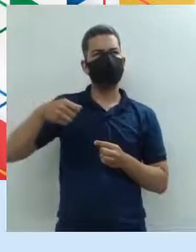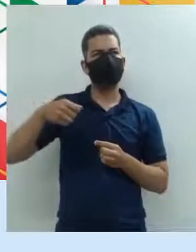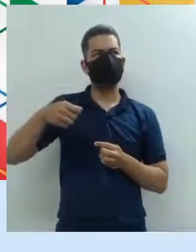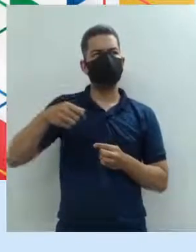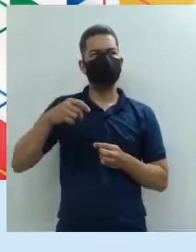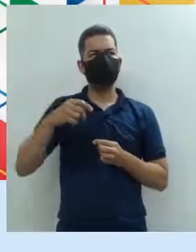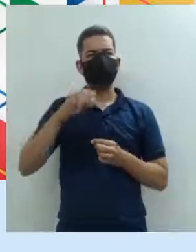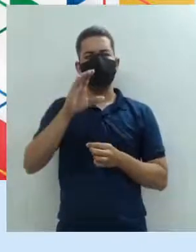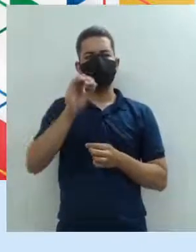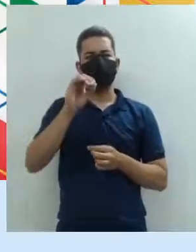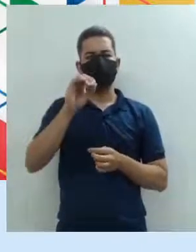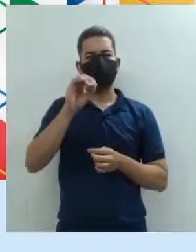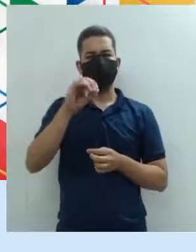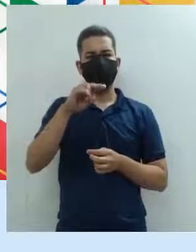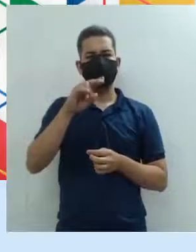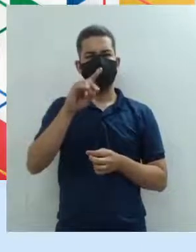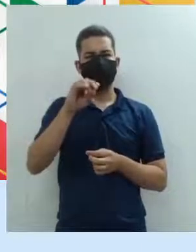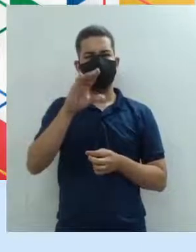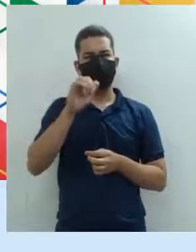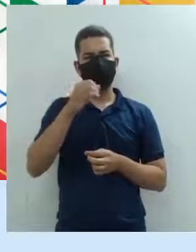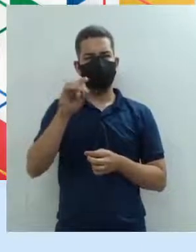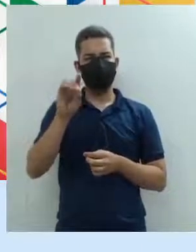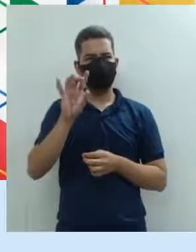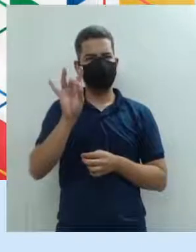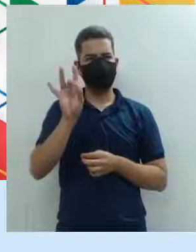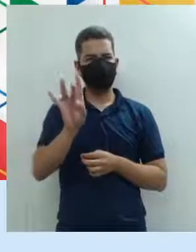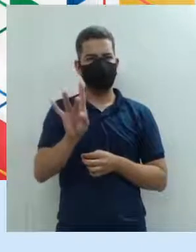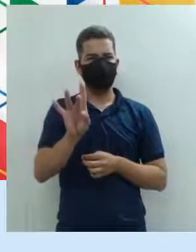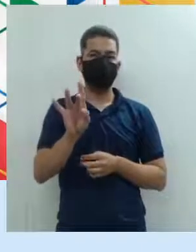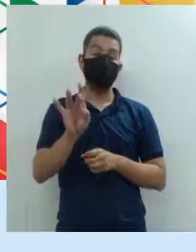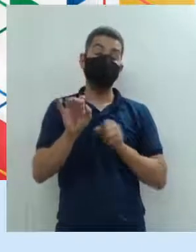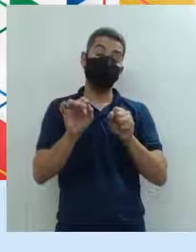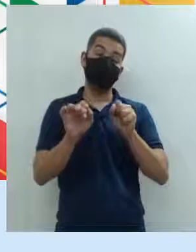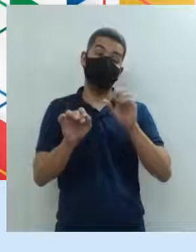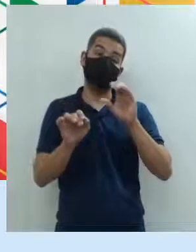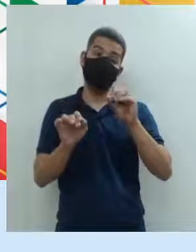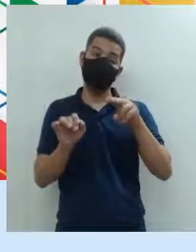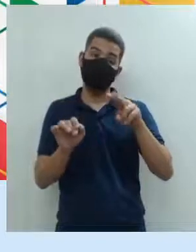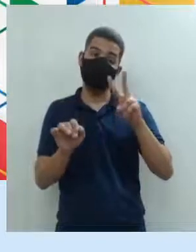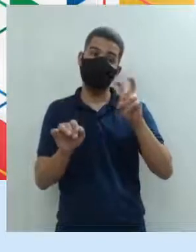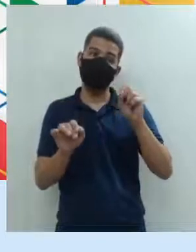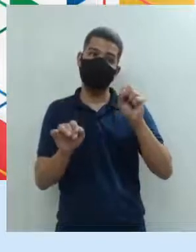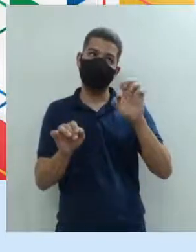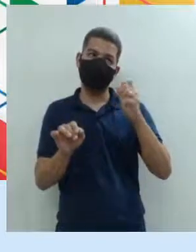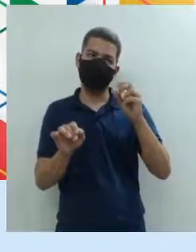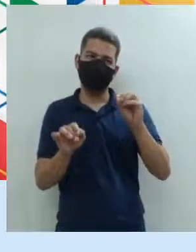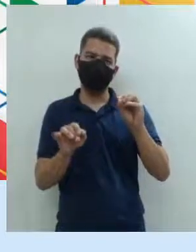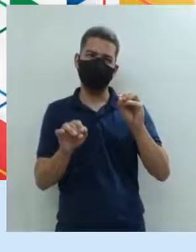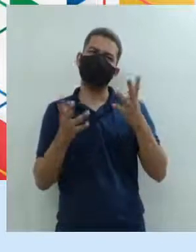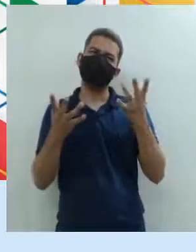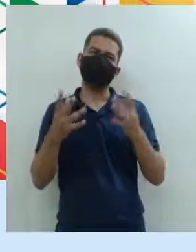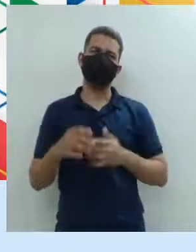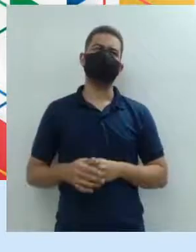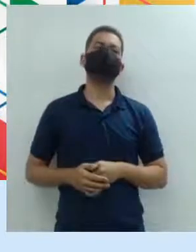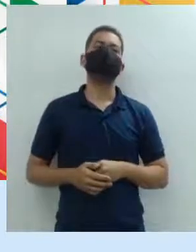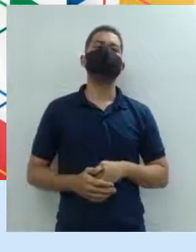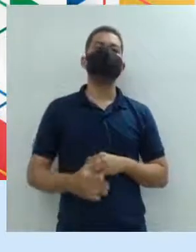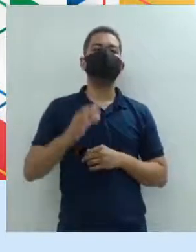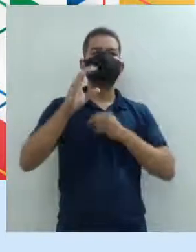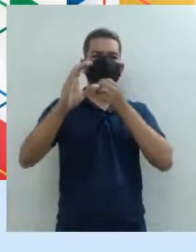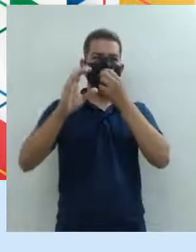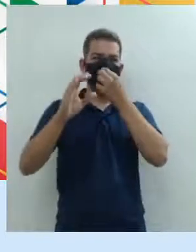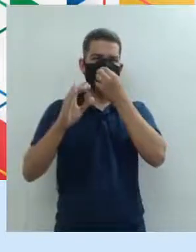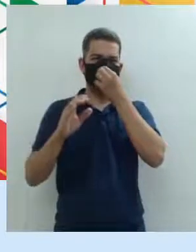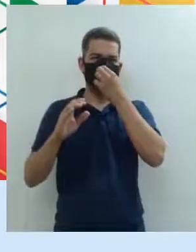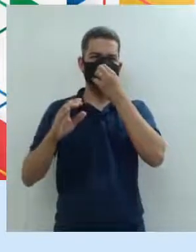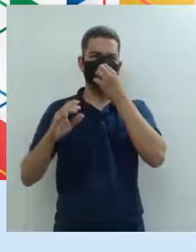tenho condução de calor? Será? Posso ter convecção ali também, que foi o que a gente viu, né? Mas vamos ver. Alternativa C, do